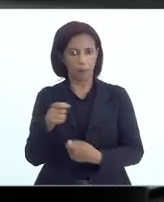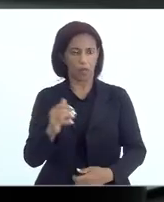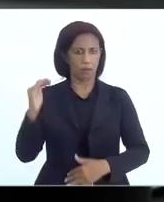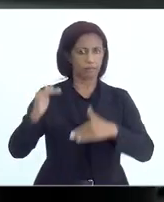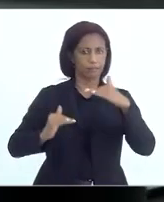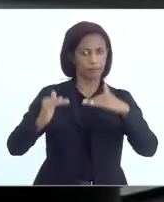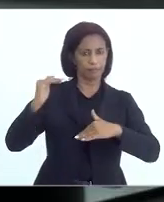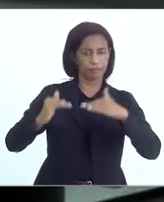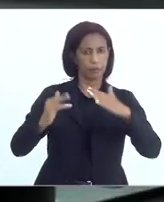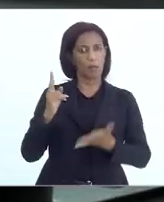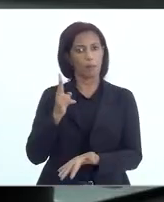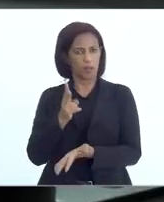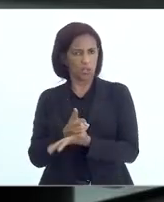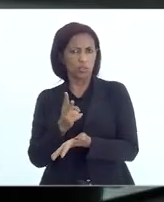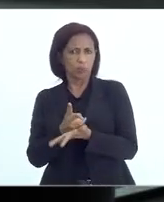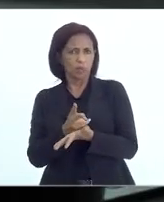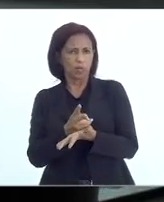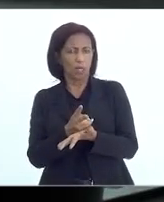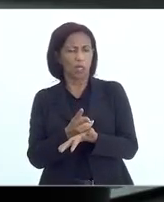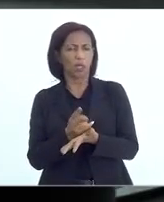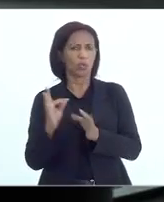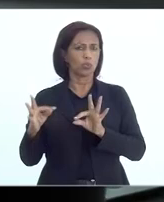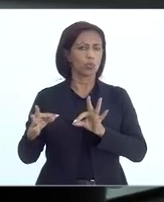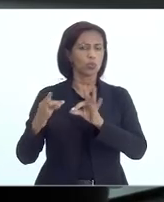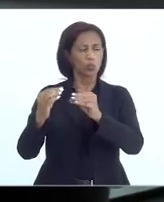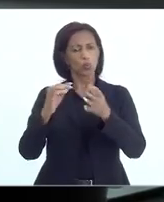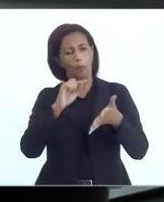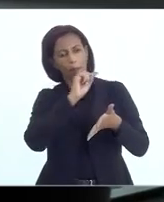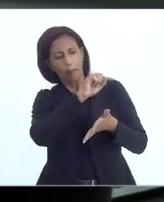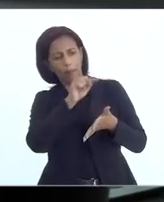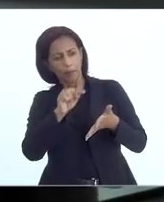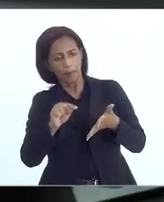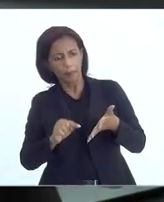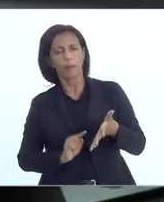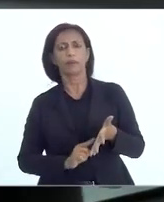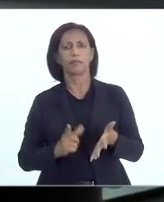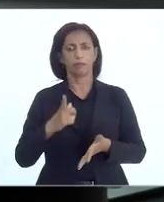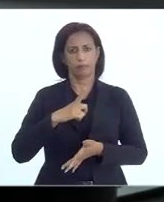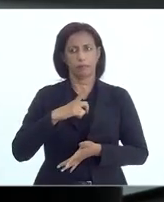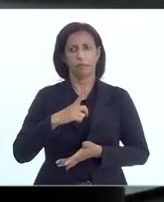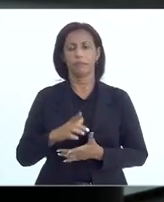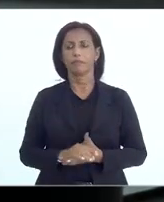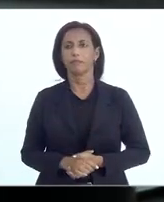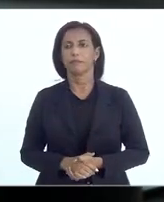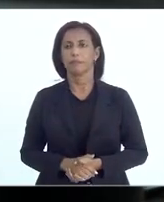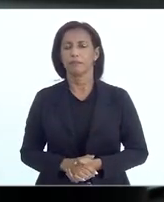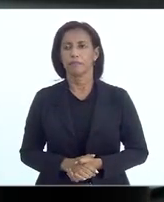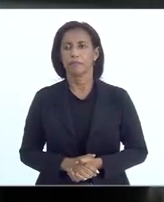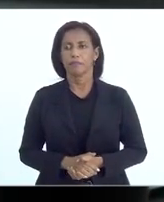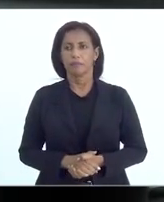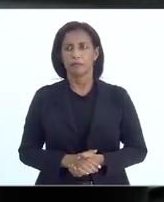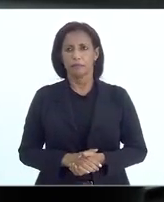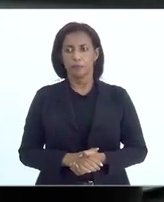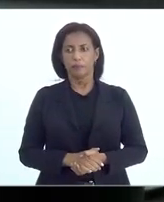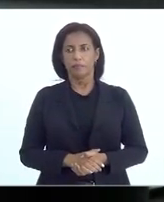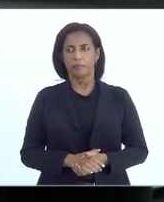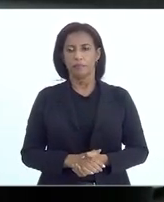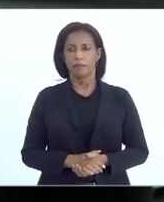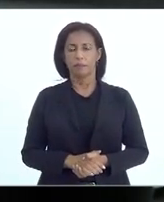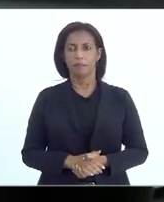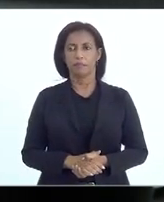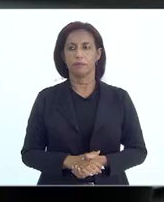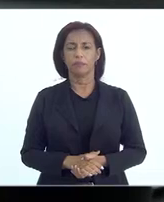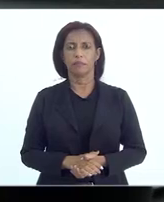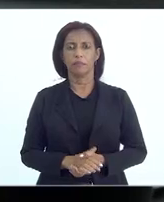flutuante mas a gente mantém um cadastro de todos os identificam todos identificados lá certo então isso aí